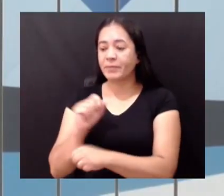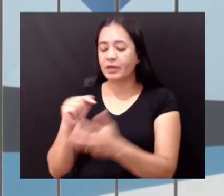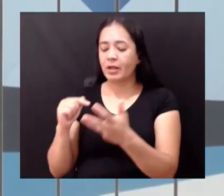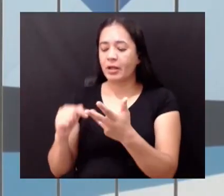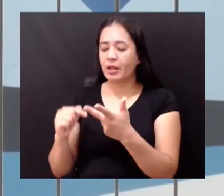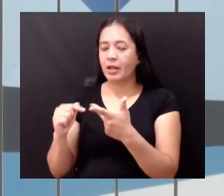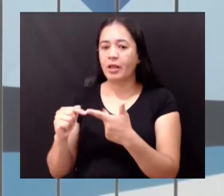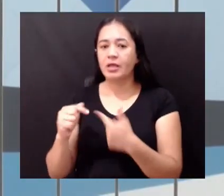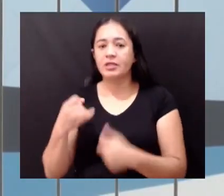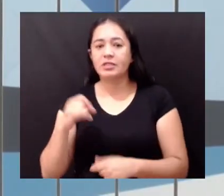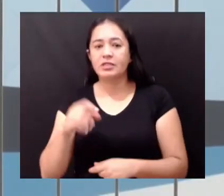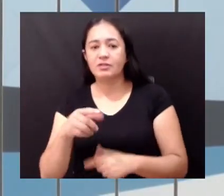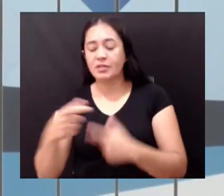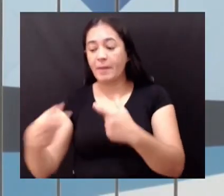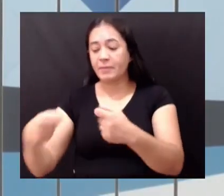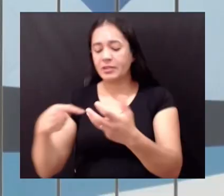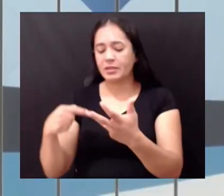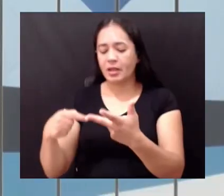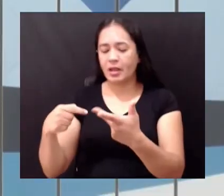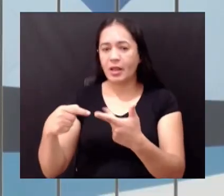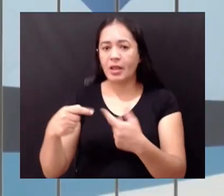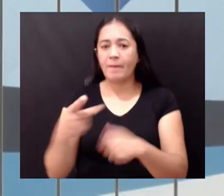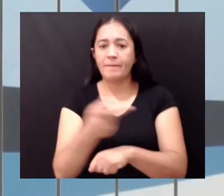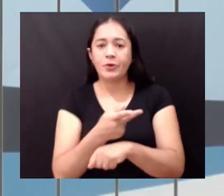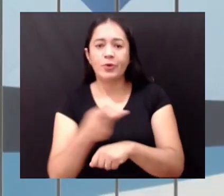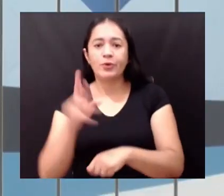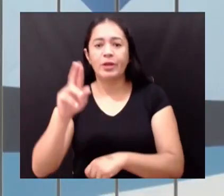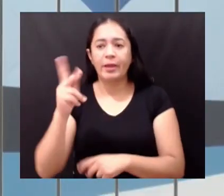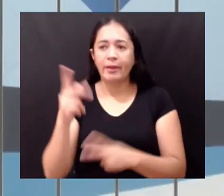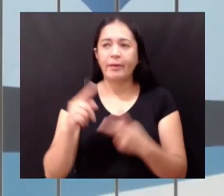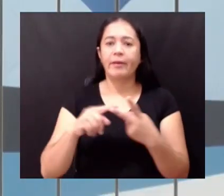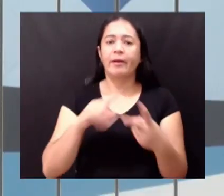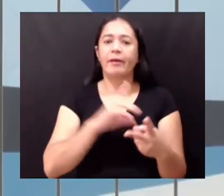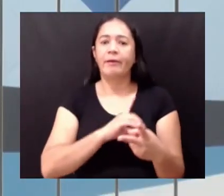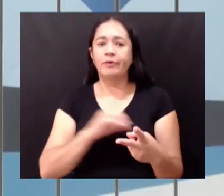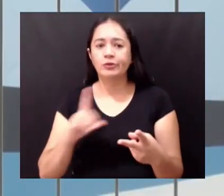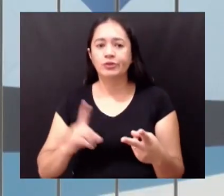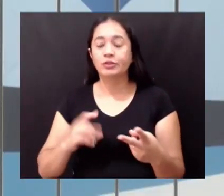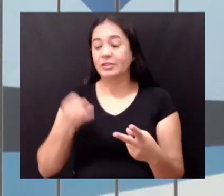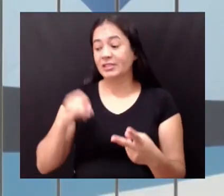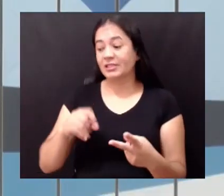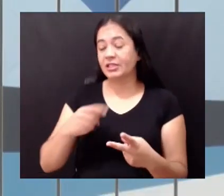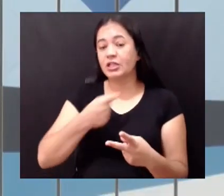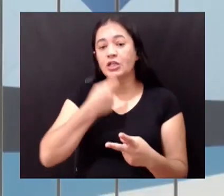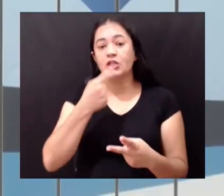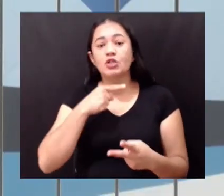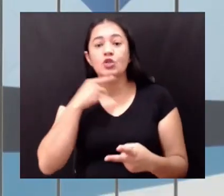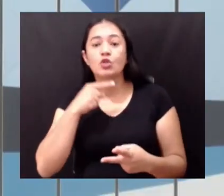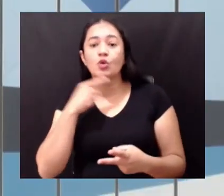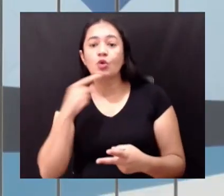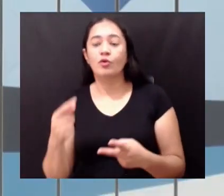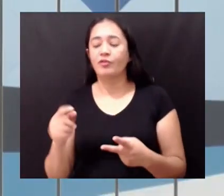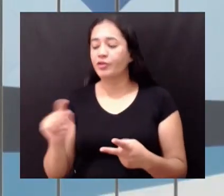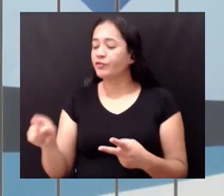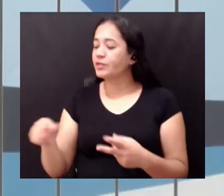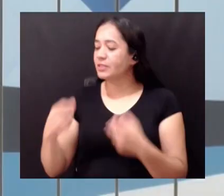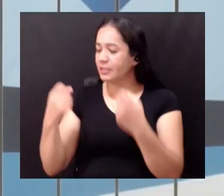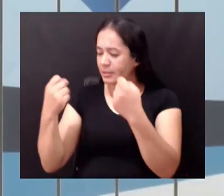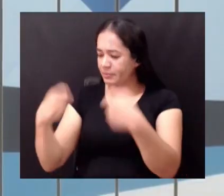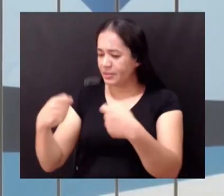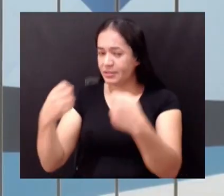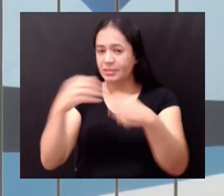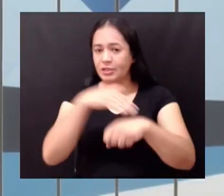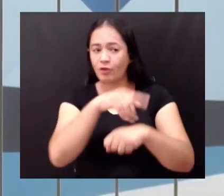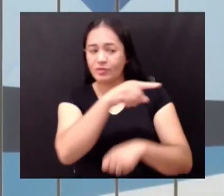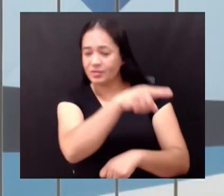chamar o gestor, se ele vai procurar os recursos humanos, se ele tiver uma crítica, uma dúvida com quem ele pode falar. E um acompanhamento muito